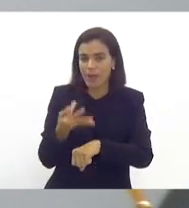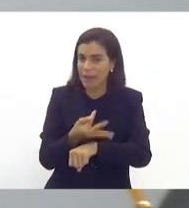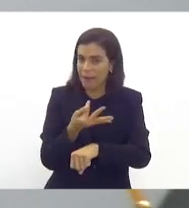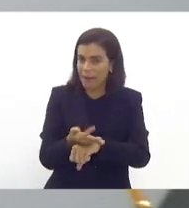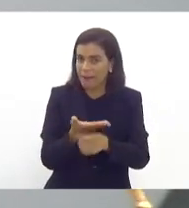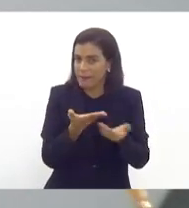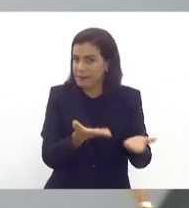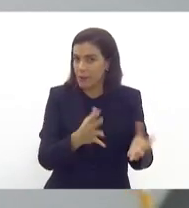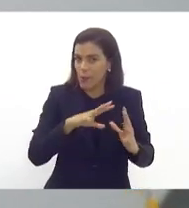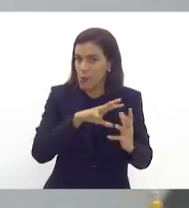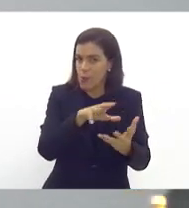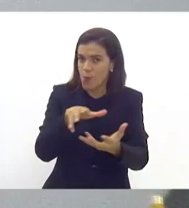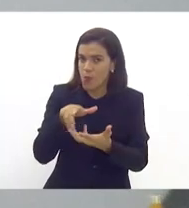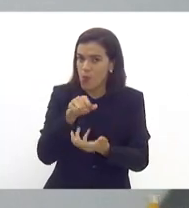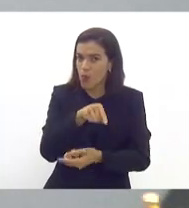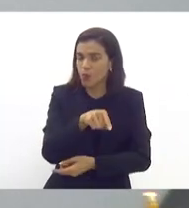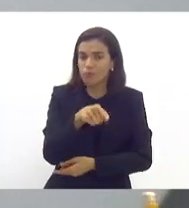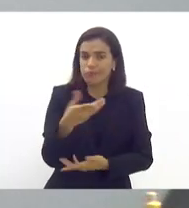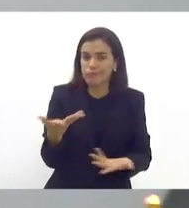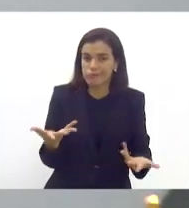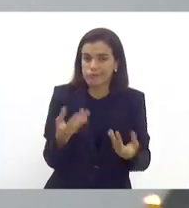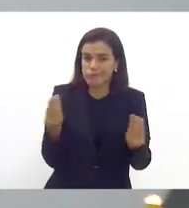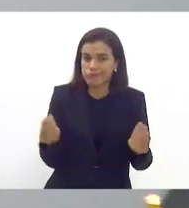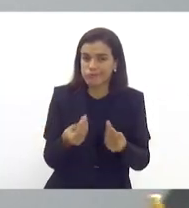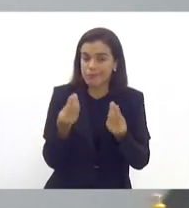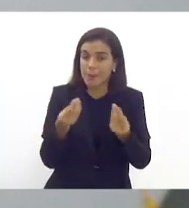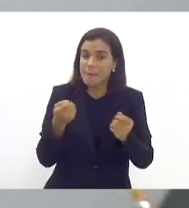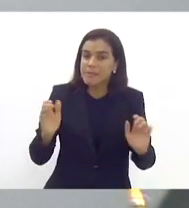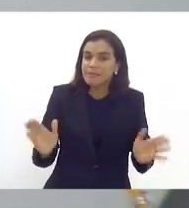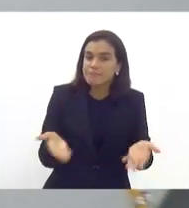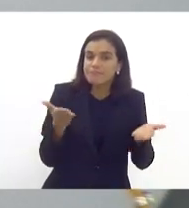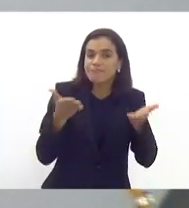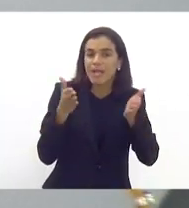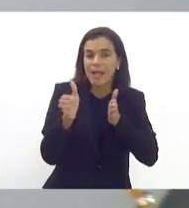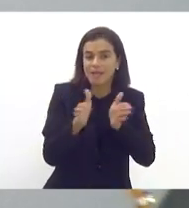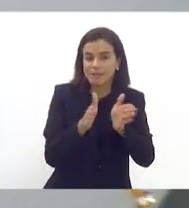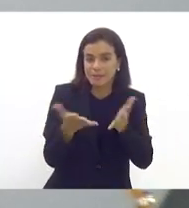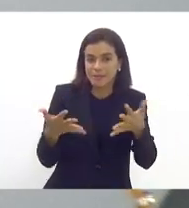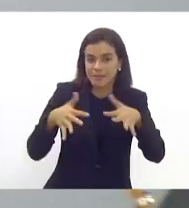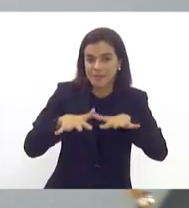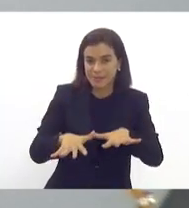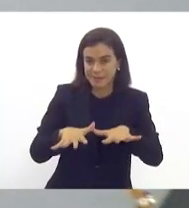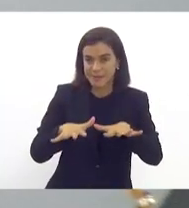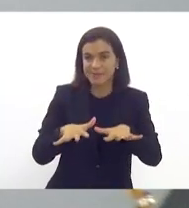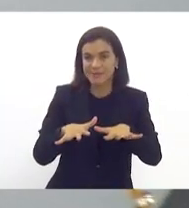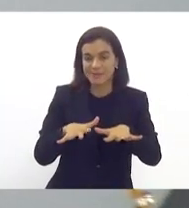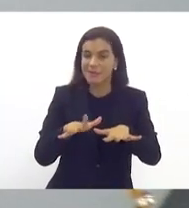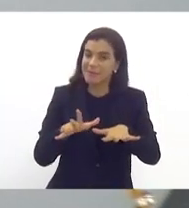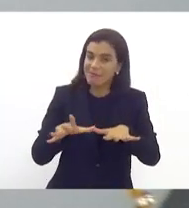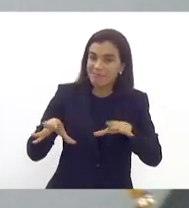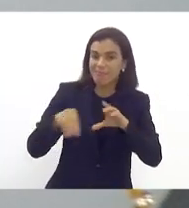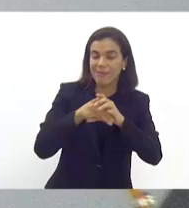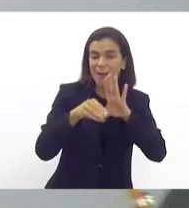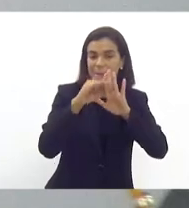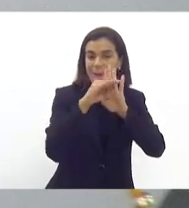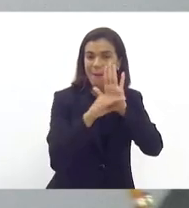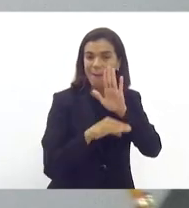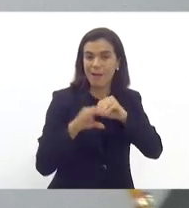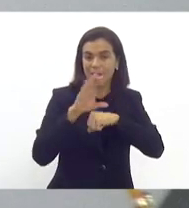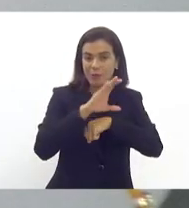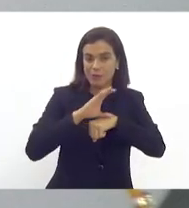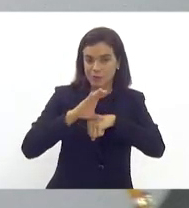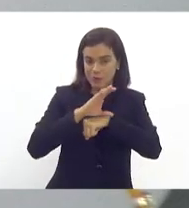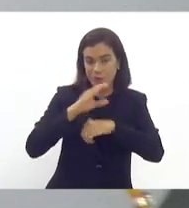e desse mundo assim tão discente devemos promover acessibilidade a inclusão está lá na Constituição e esse é o nosso